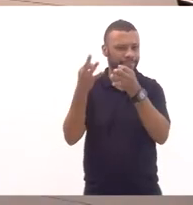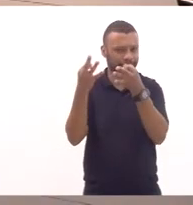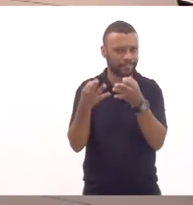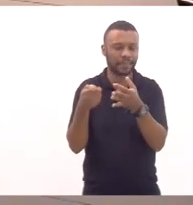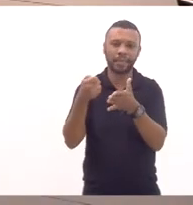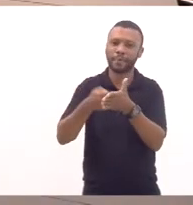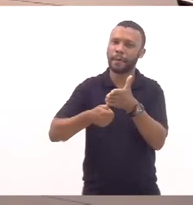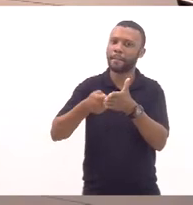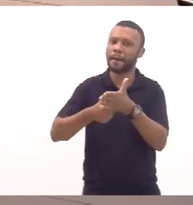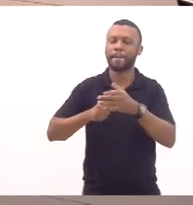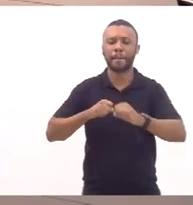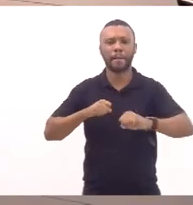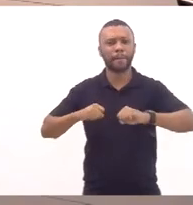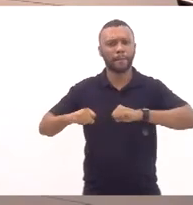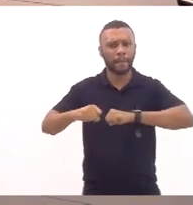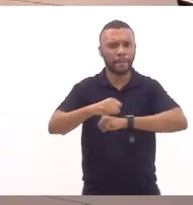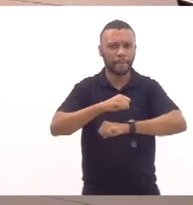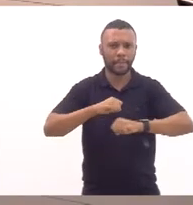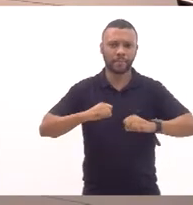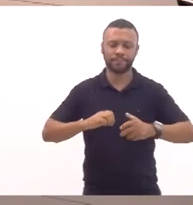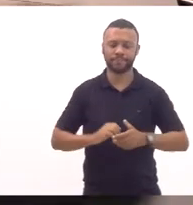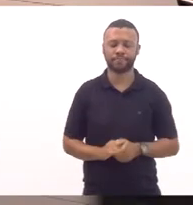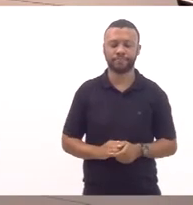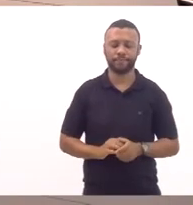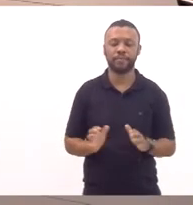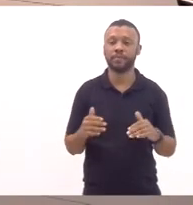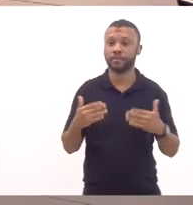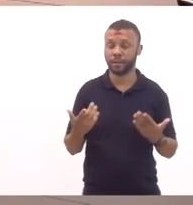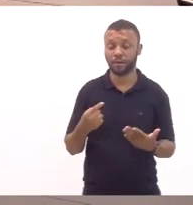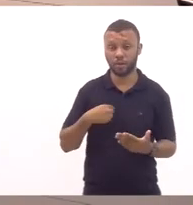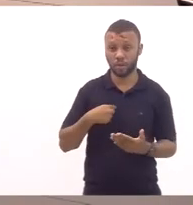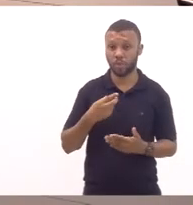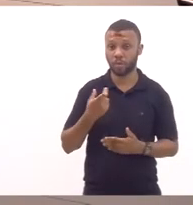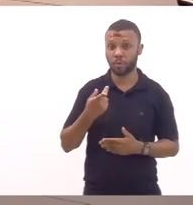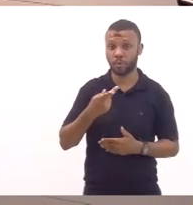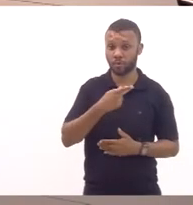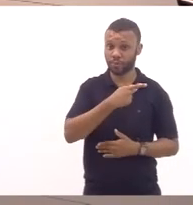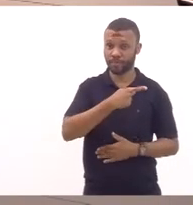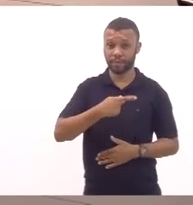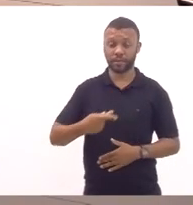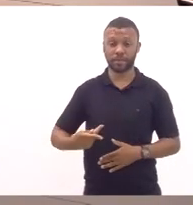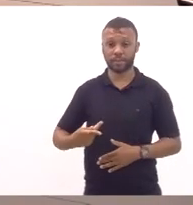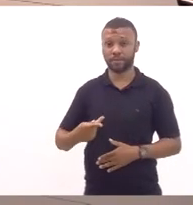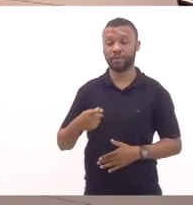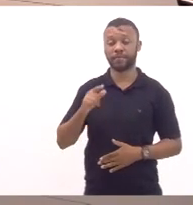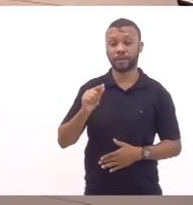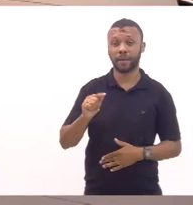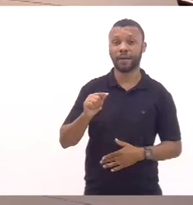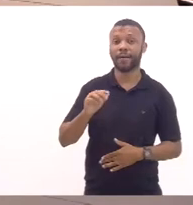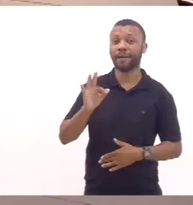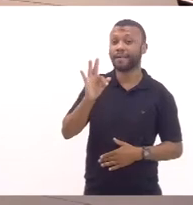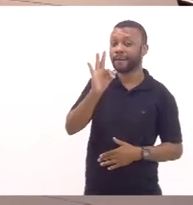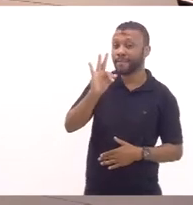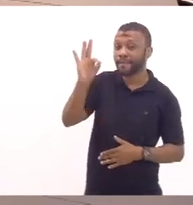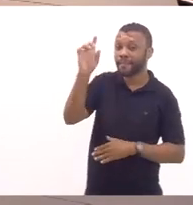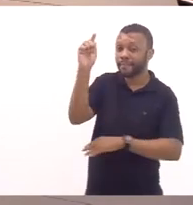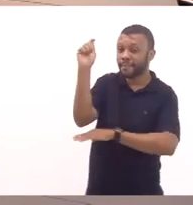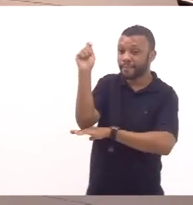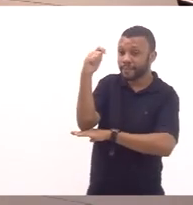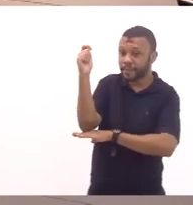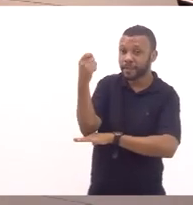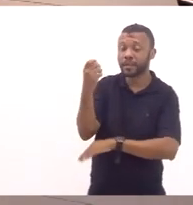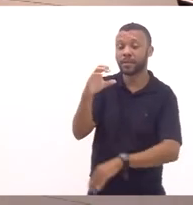nessa luta. É, eu estou presidente da Federação dos Contabilistas.